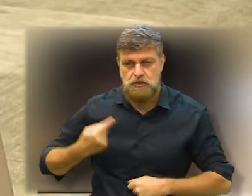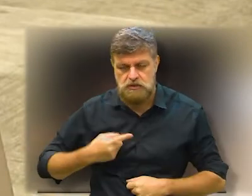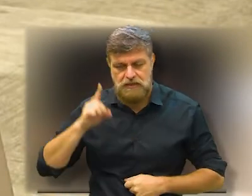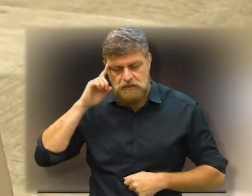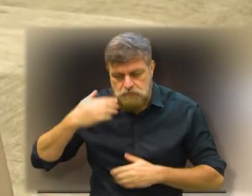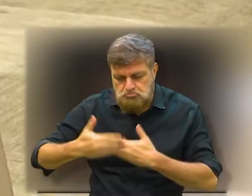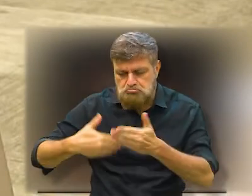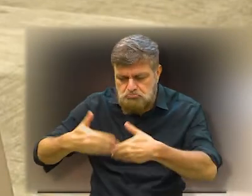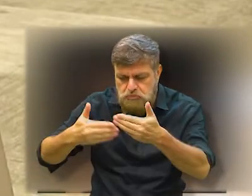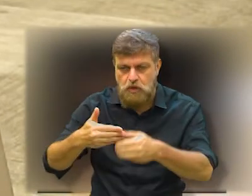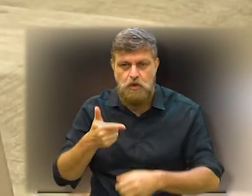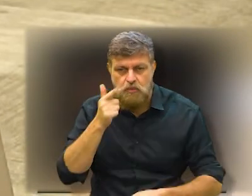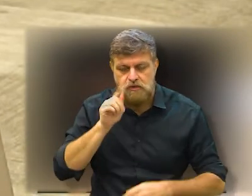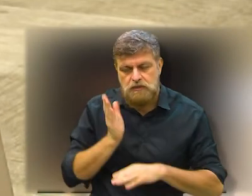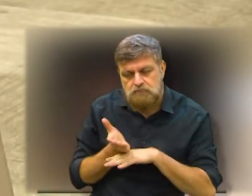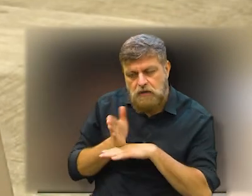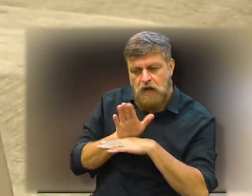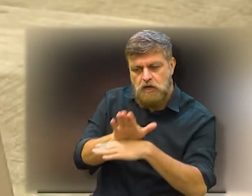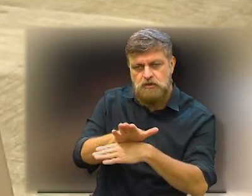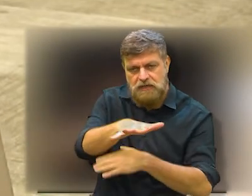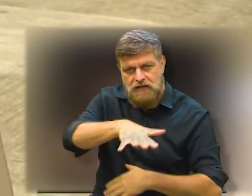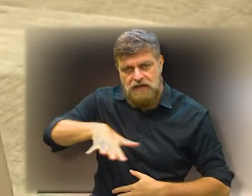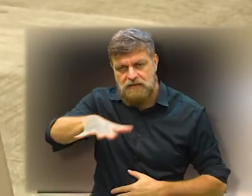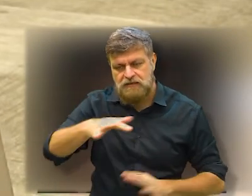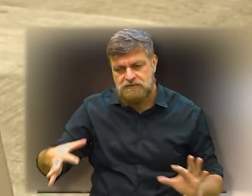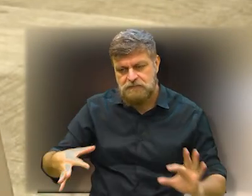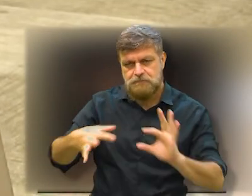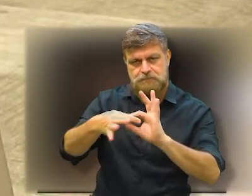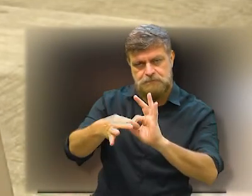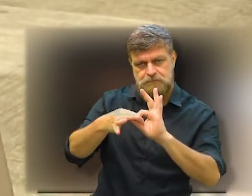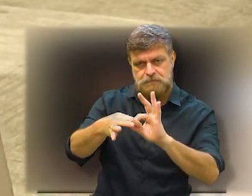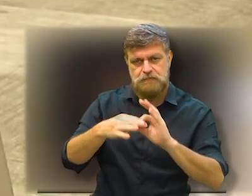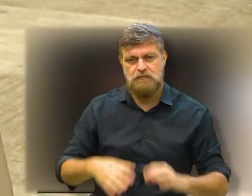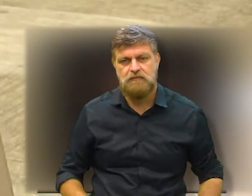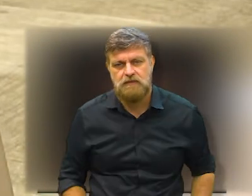que a gente possa cada dia mais colaborar nessa integração de todos os órgãos.